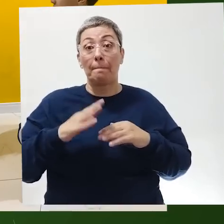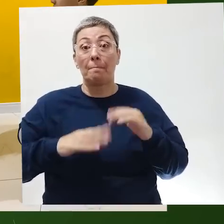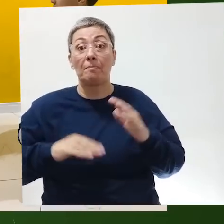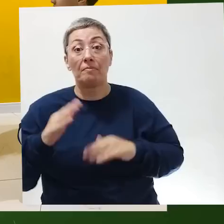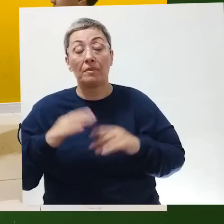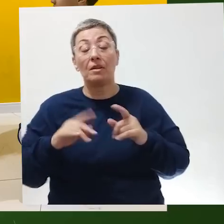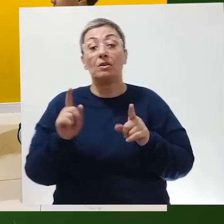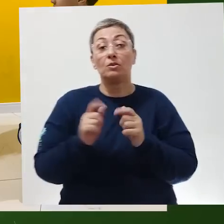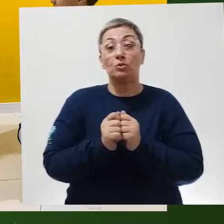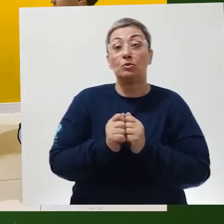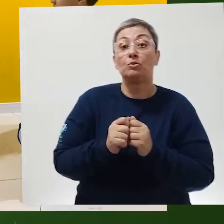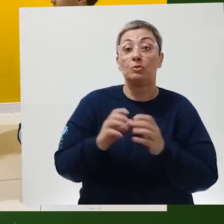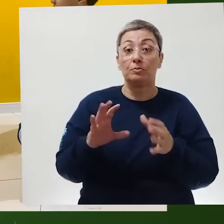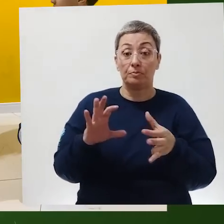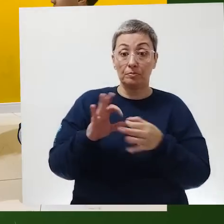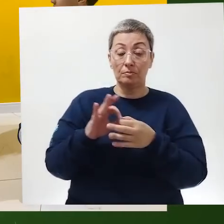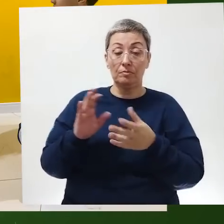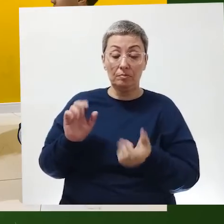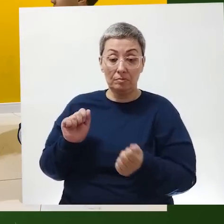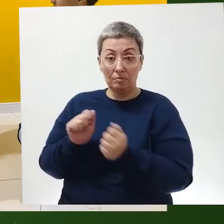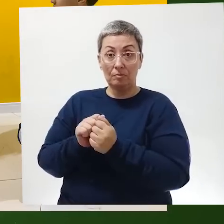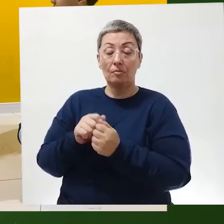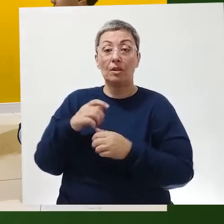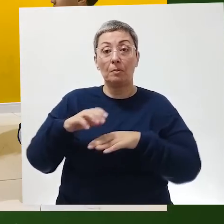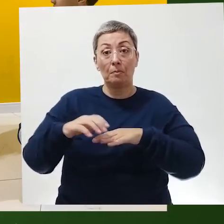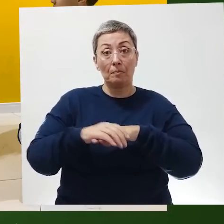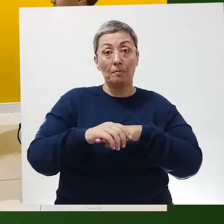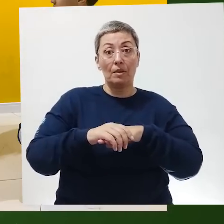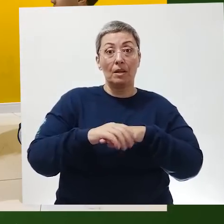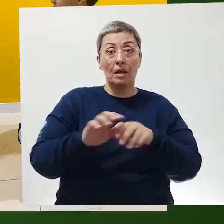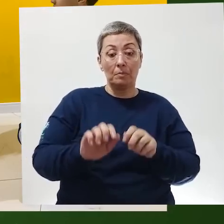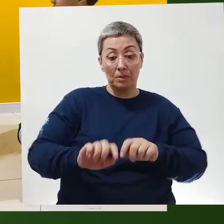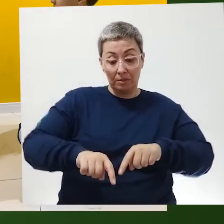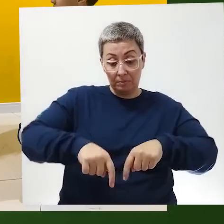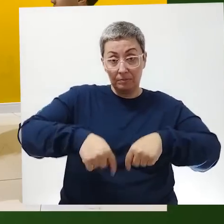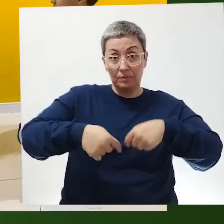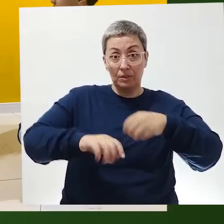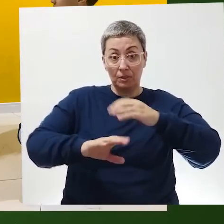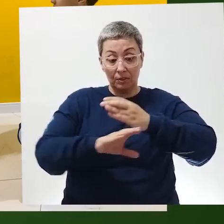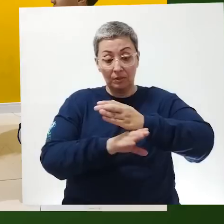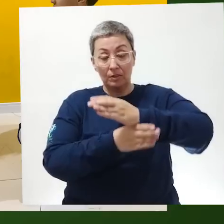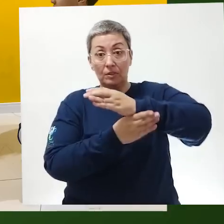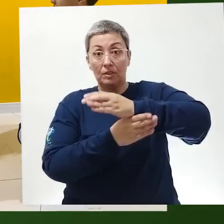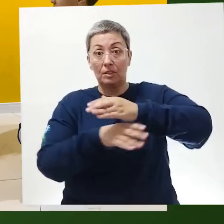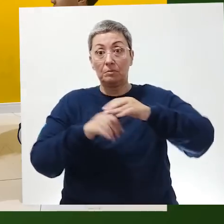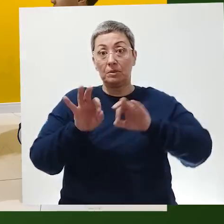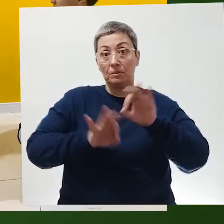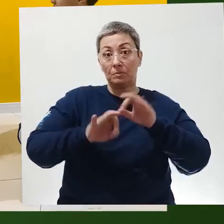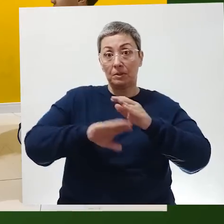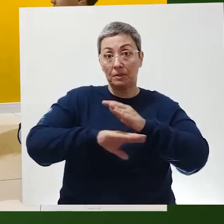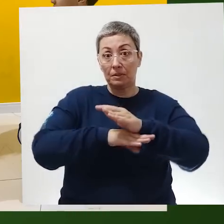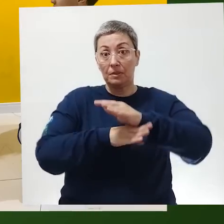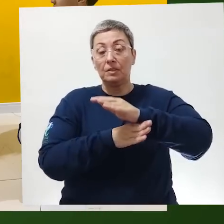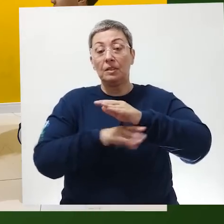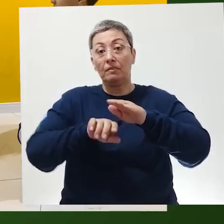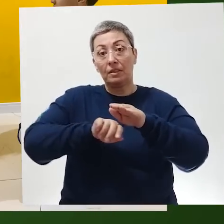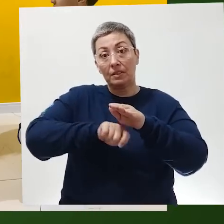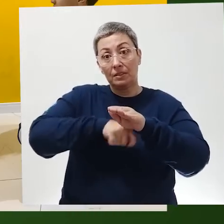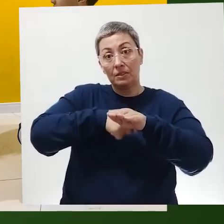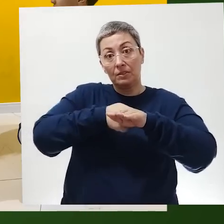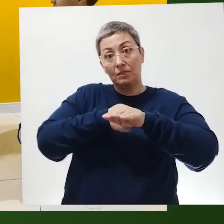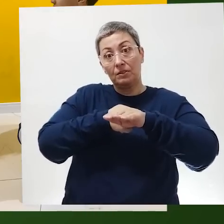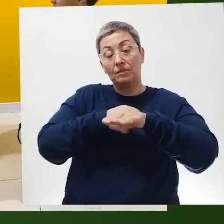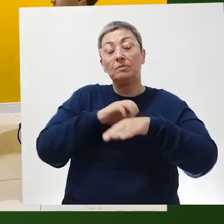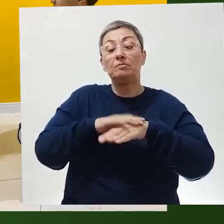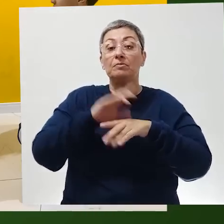sendo realizada em conjunto. Então ela colocou o pé, ela precisa puxar atrás no tênis, arrumar atrás. Então ela vai puxar